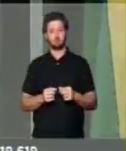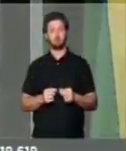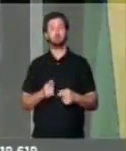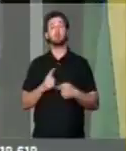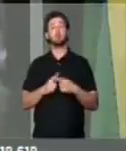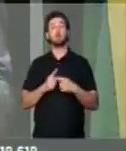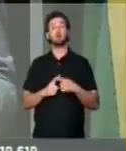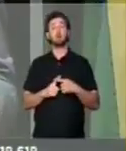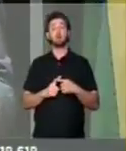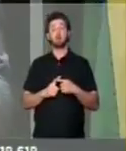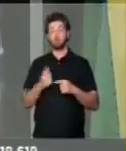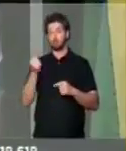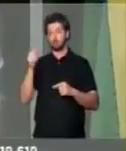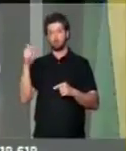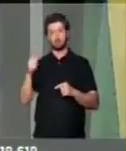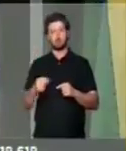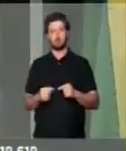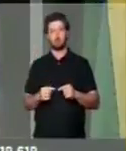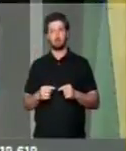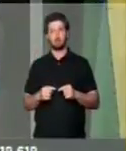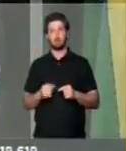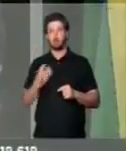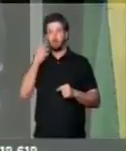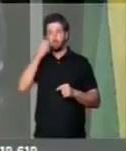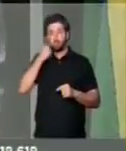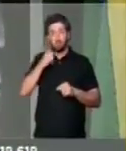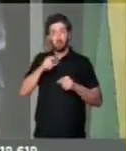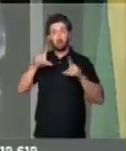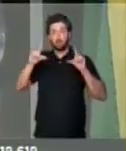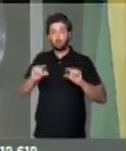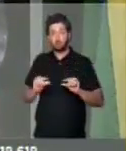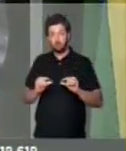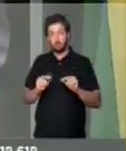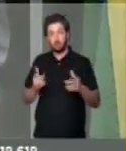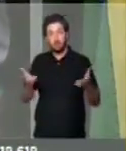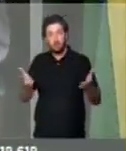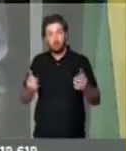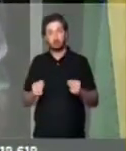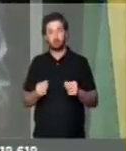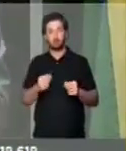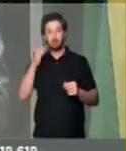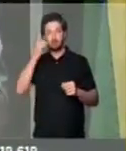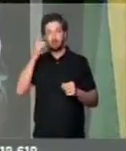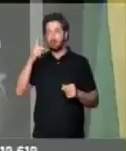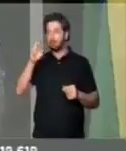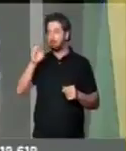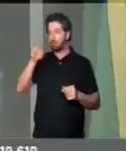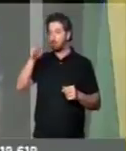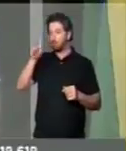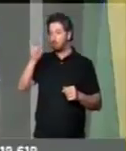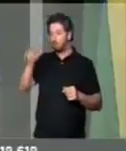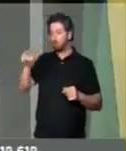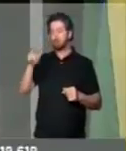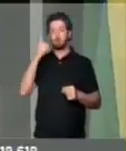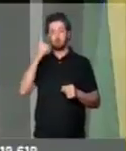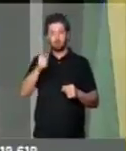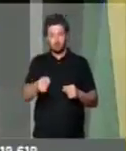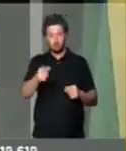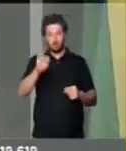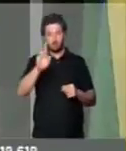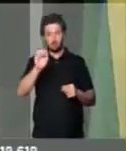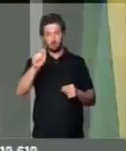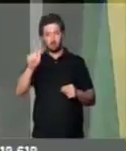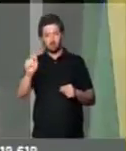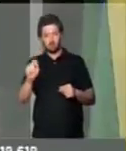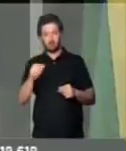quê? Porque não tem dinheiro, a arrecadação caiu. E aí, deputado Peronde, deputado Fraga